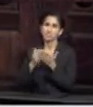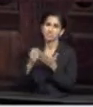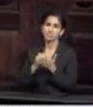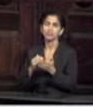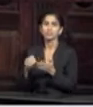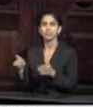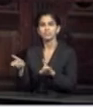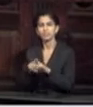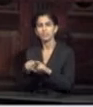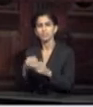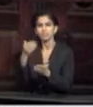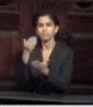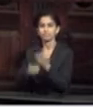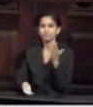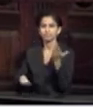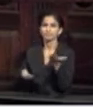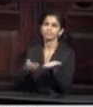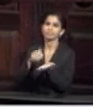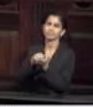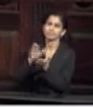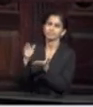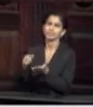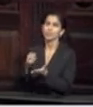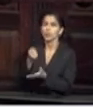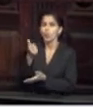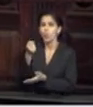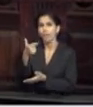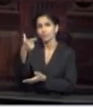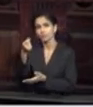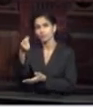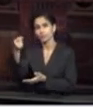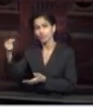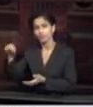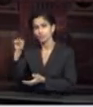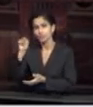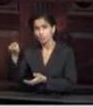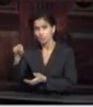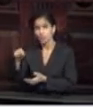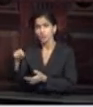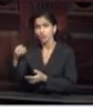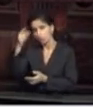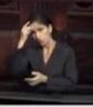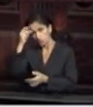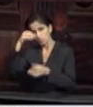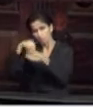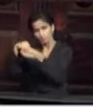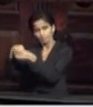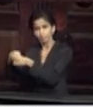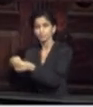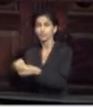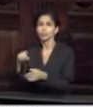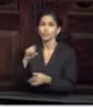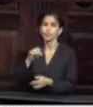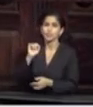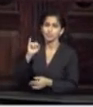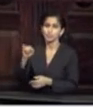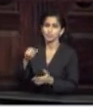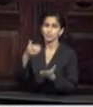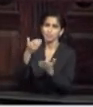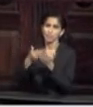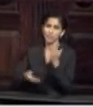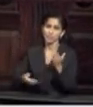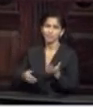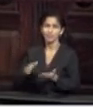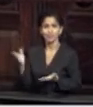é caçar o voto dos quase 200 mil que votaram em Jean Willis. Mas não é caçar apenas os 200